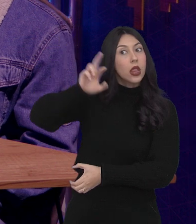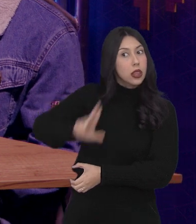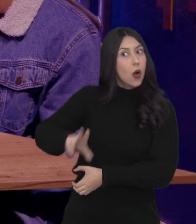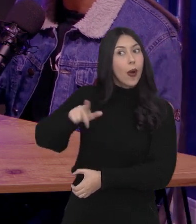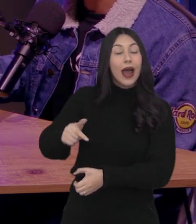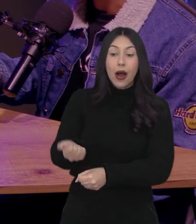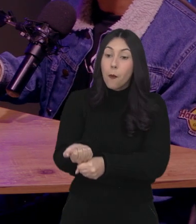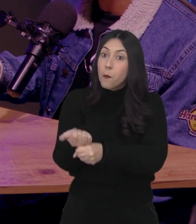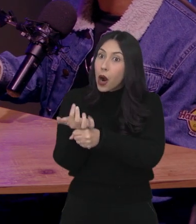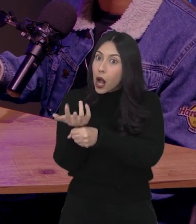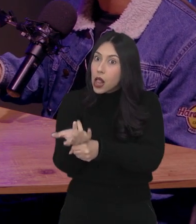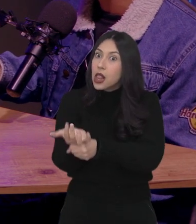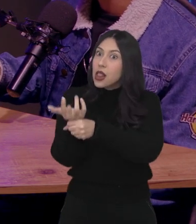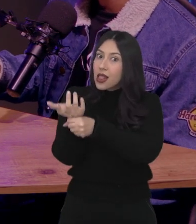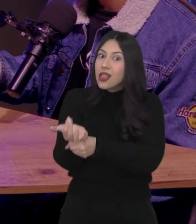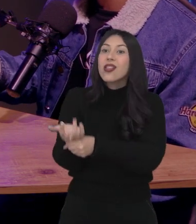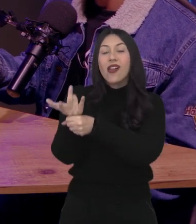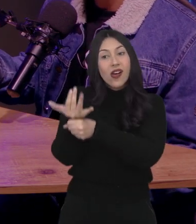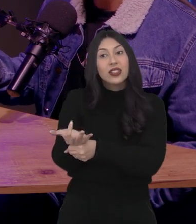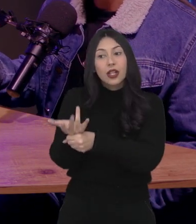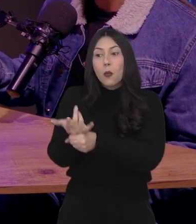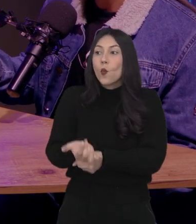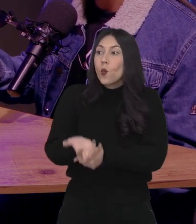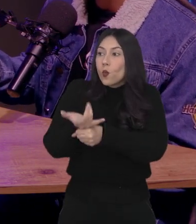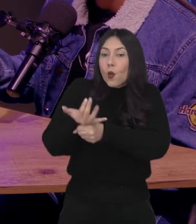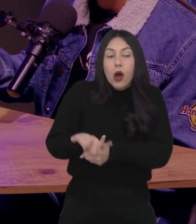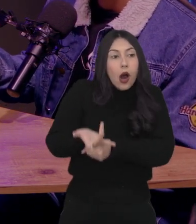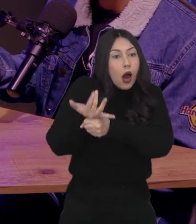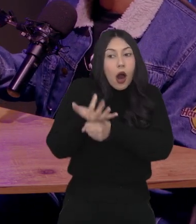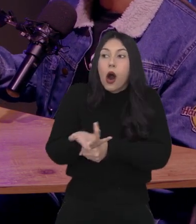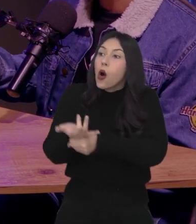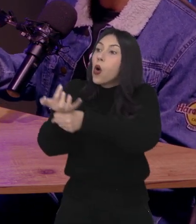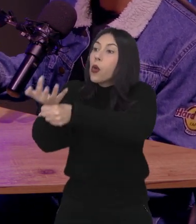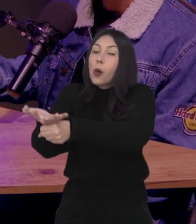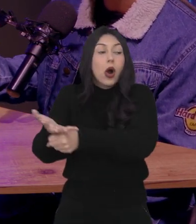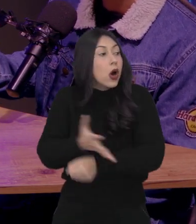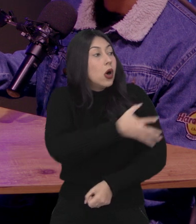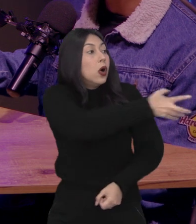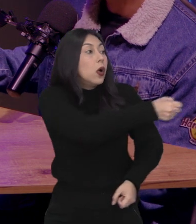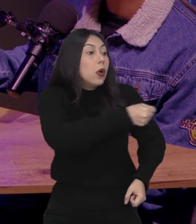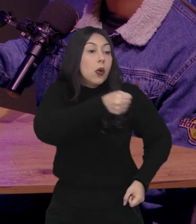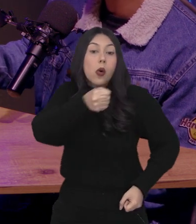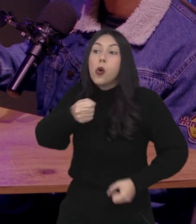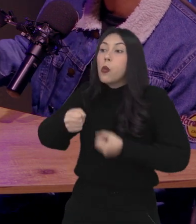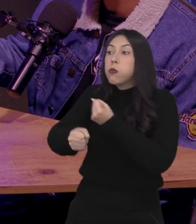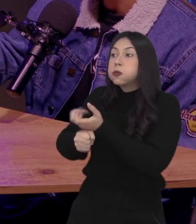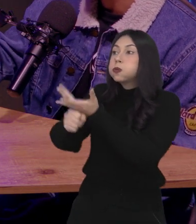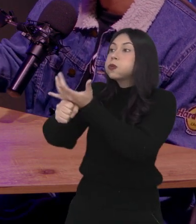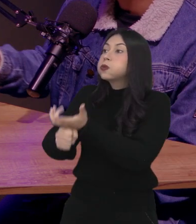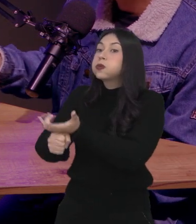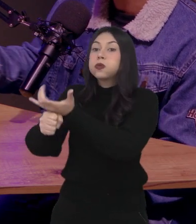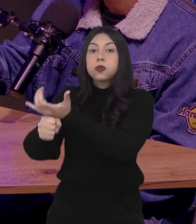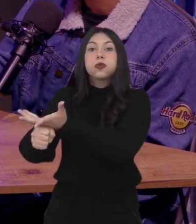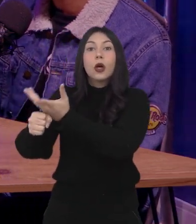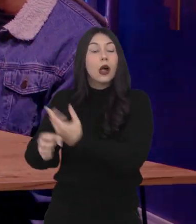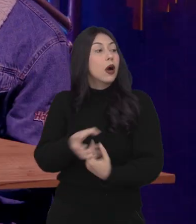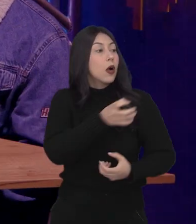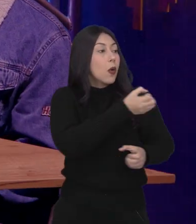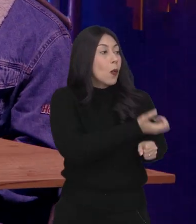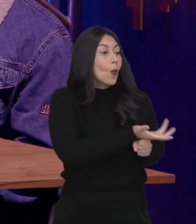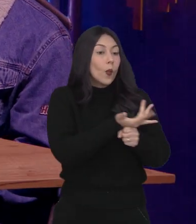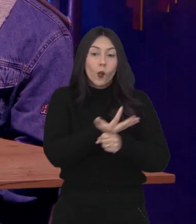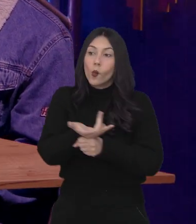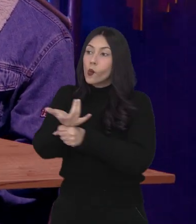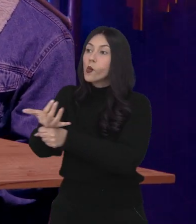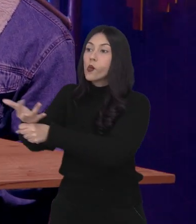eles corriam com uma tocha na mão. Então a tocha ficava acesa e eles tinham que ir passando um pro outro